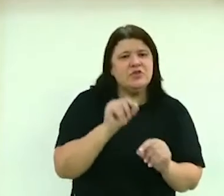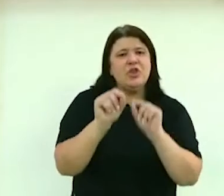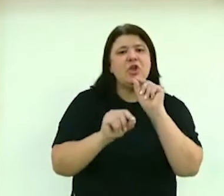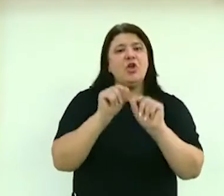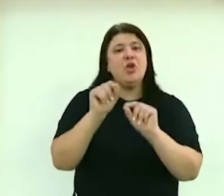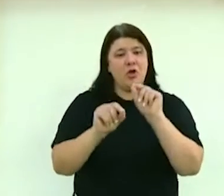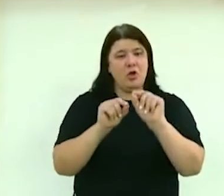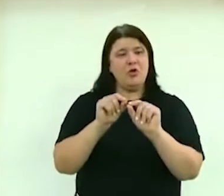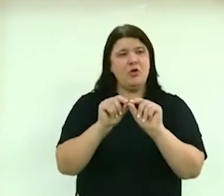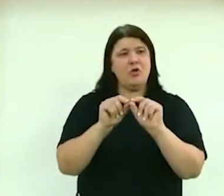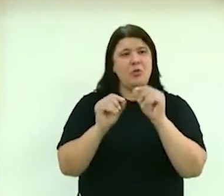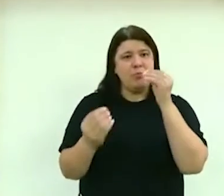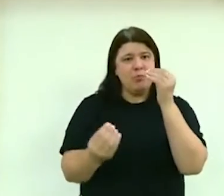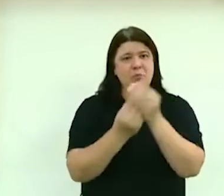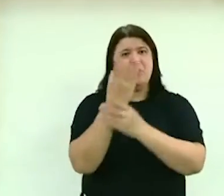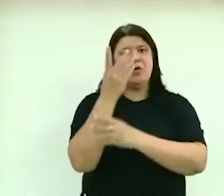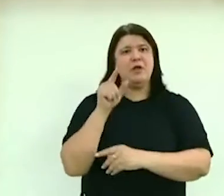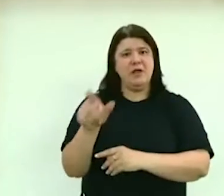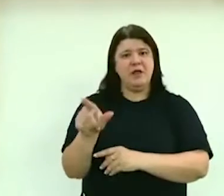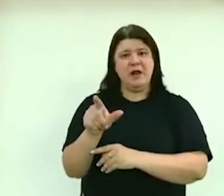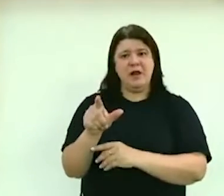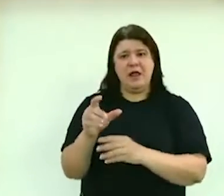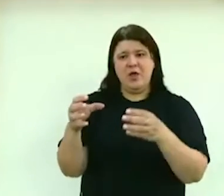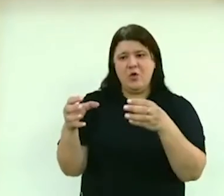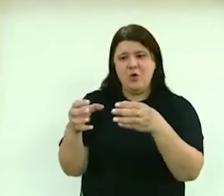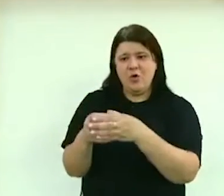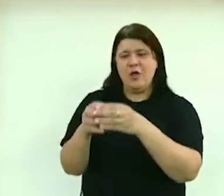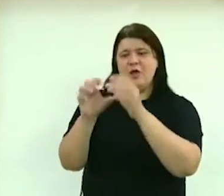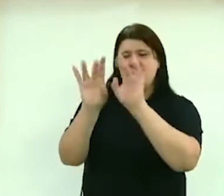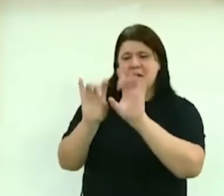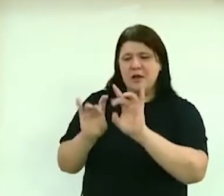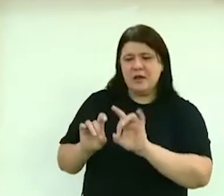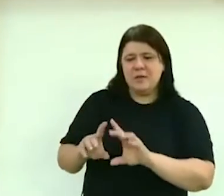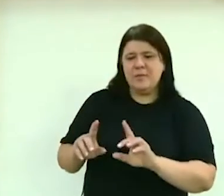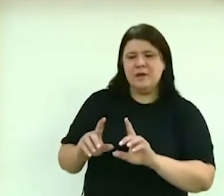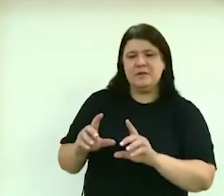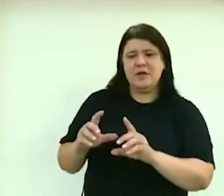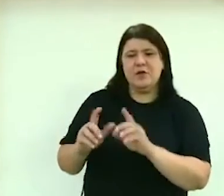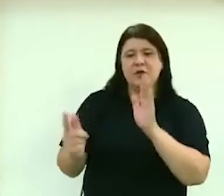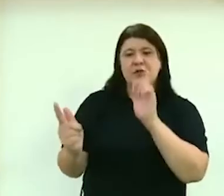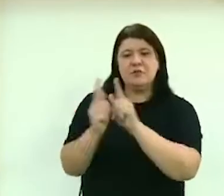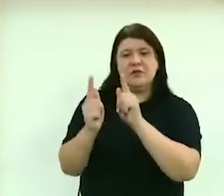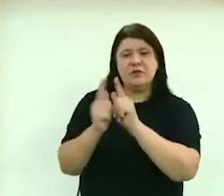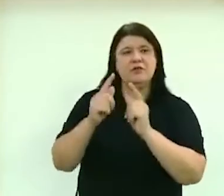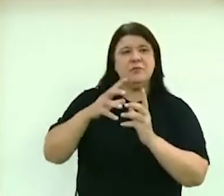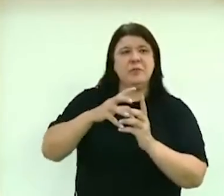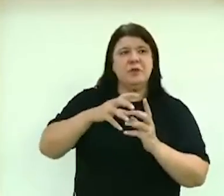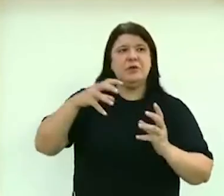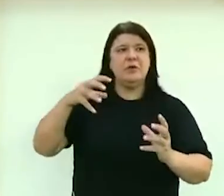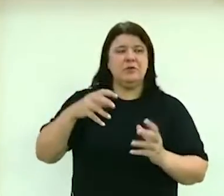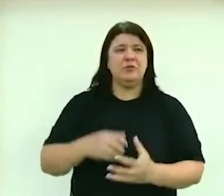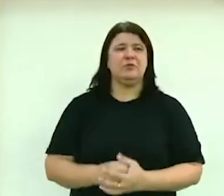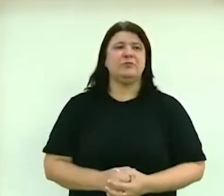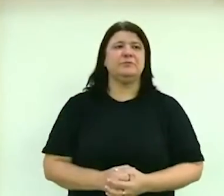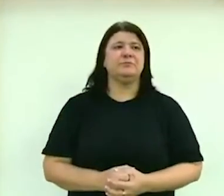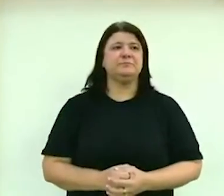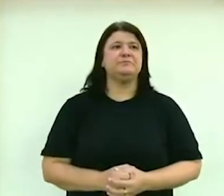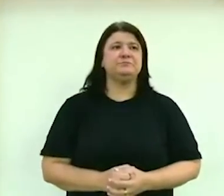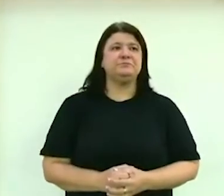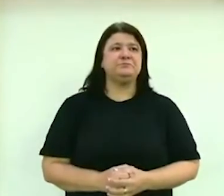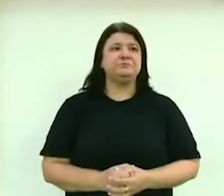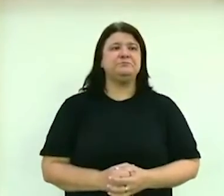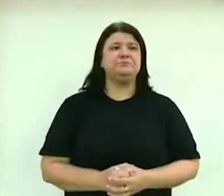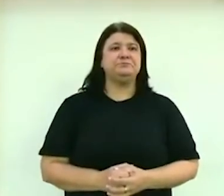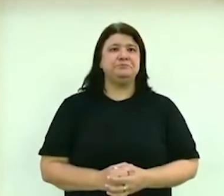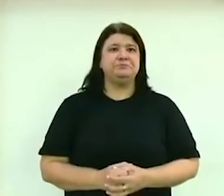centro de referência de saúde do idoso em uma ala do Hospital Irmã Dulce. Essa é a indicação, senhor presidente.